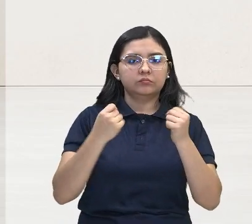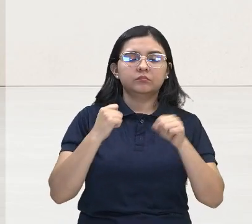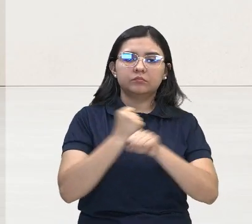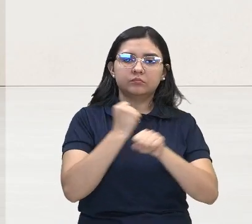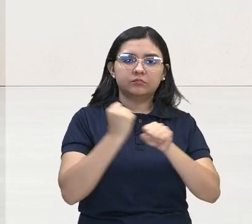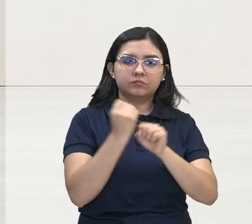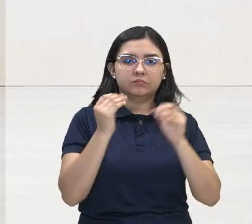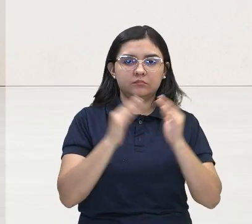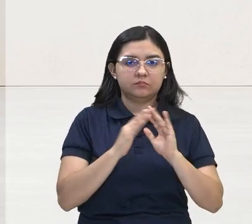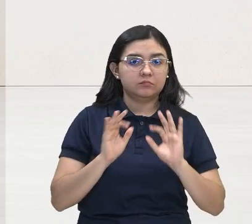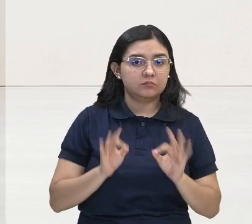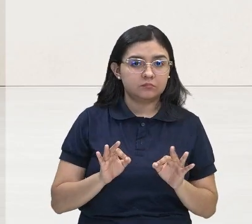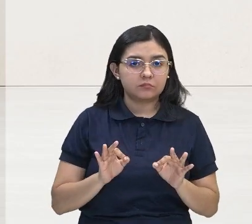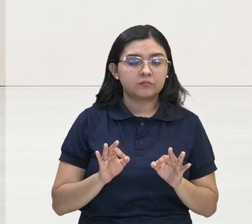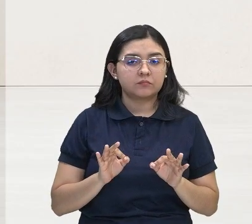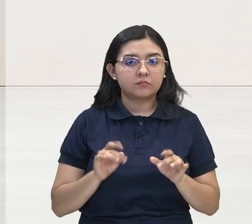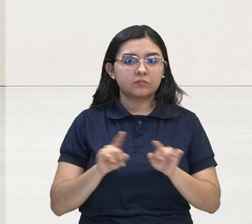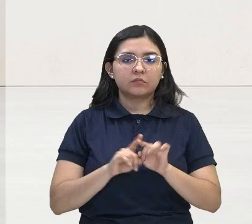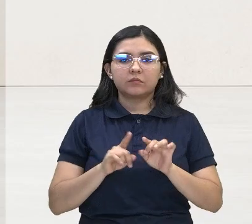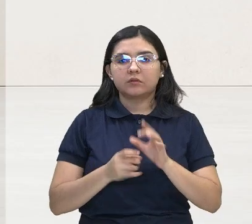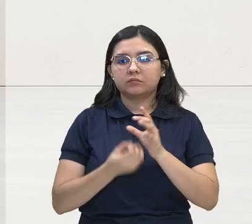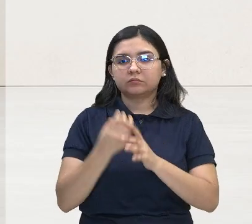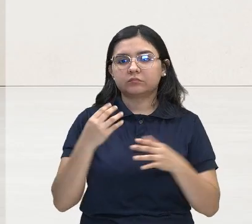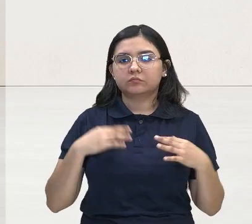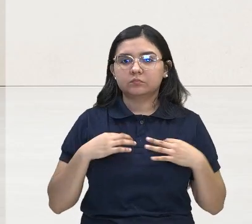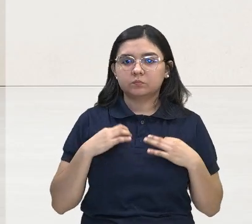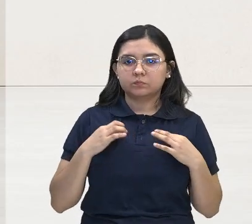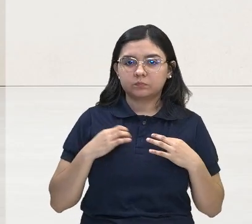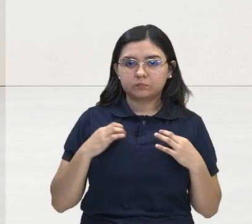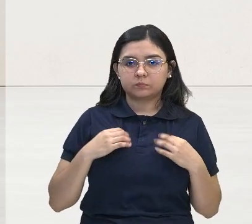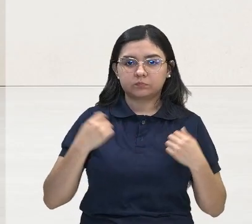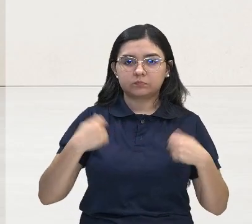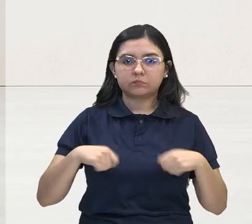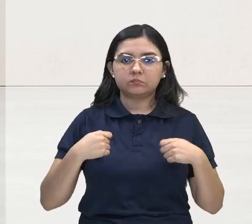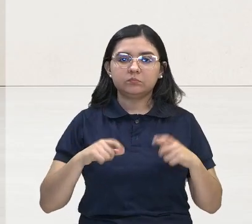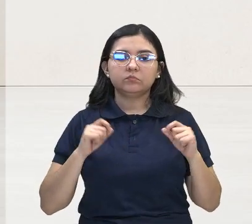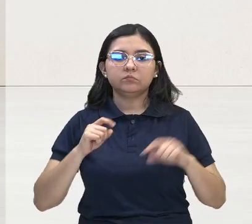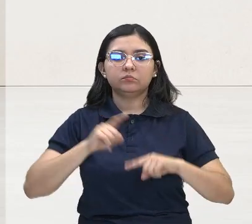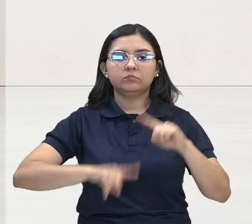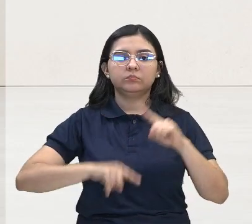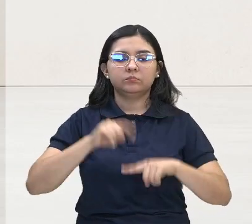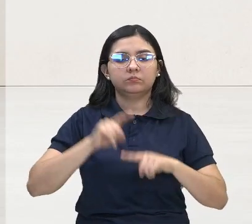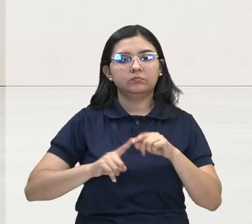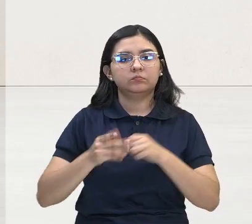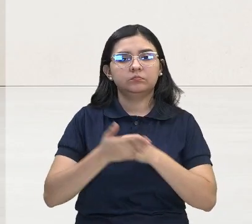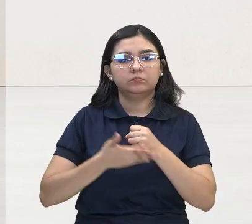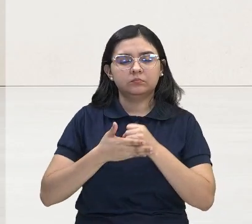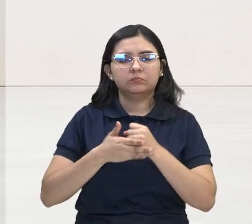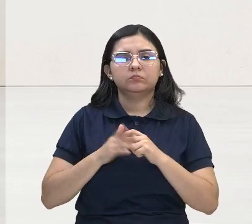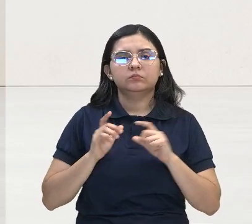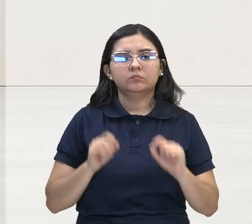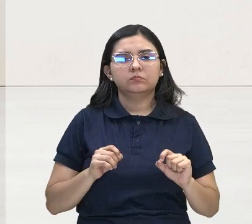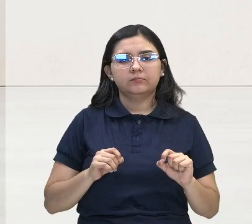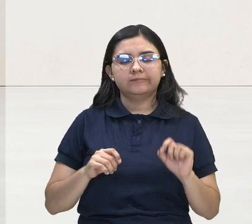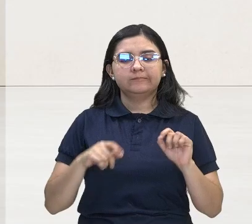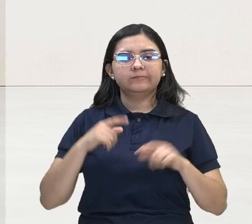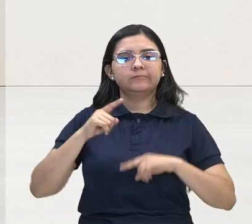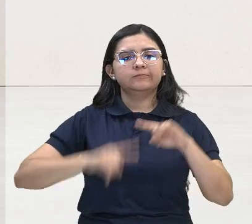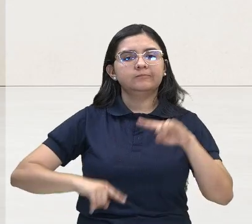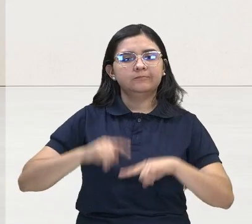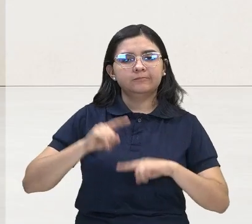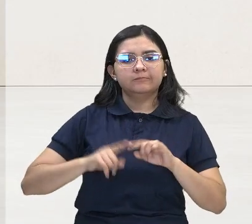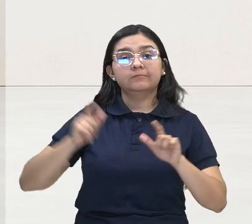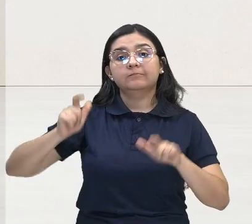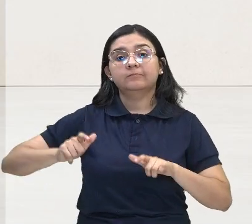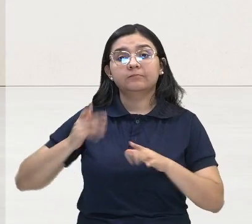casa, tudo bem, para fazer uma roupa, isso eu preciso de quê? Da matéria-prima. E esta matéria-prima vem